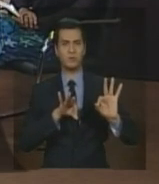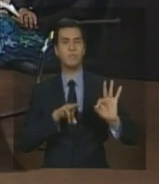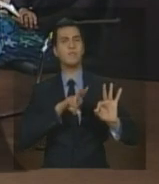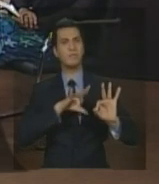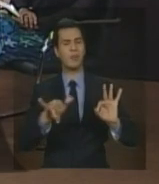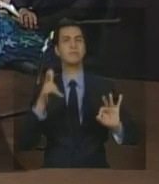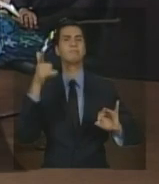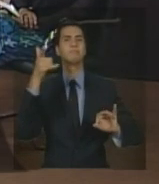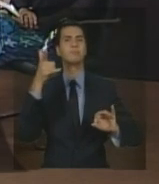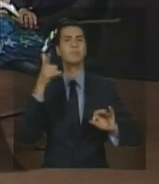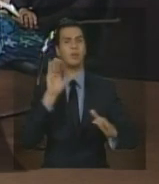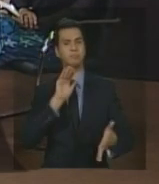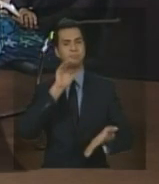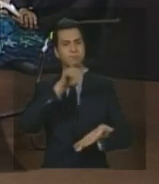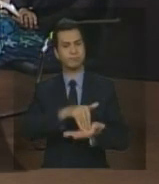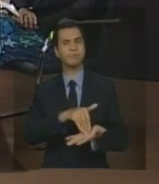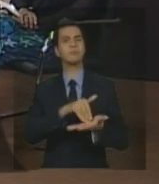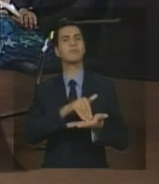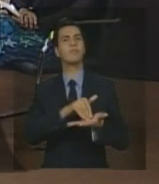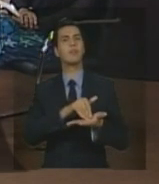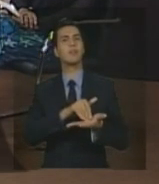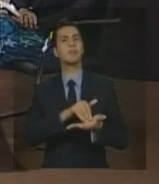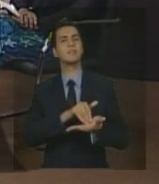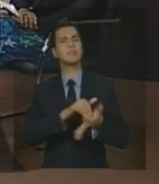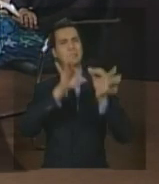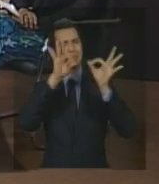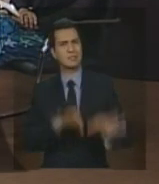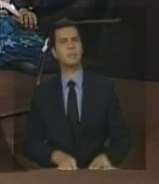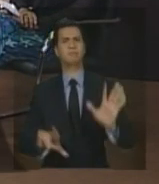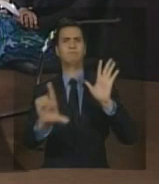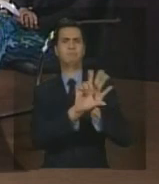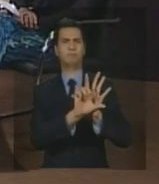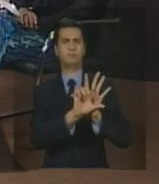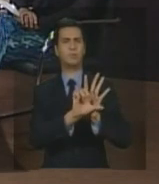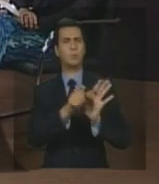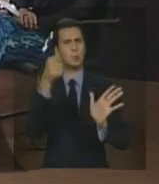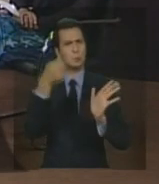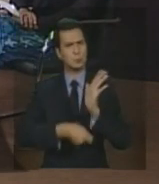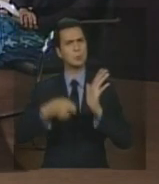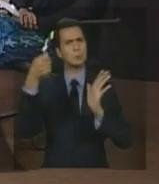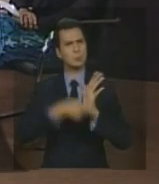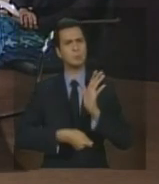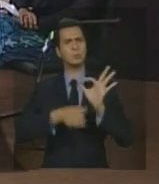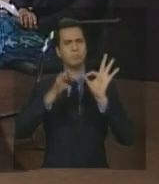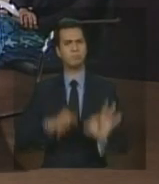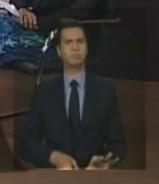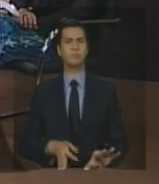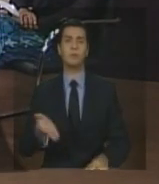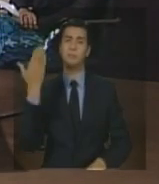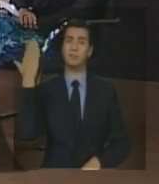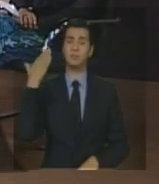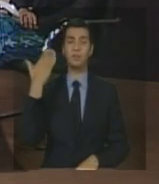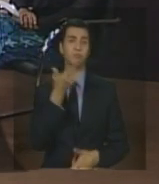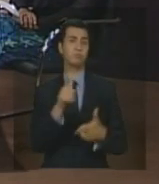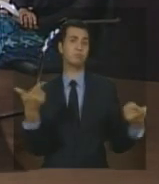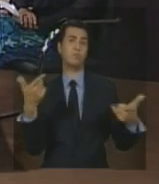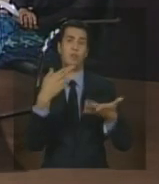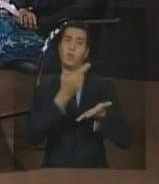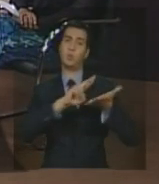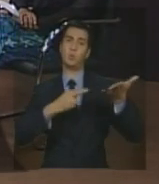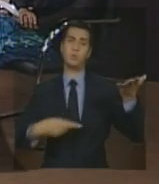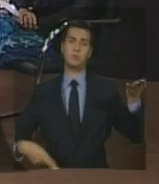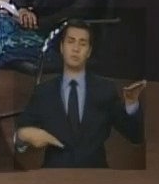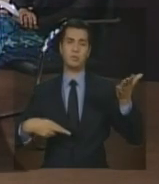finalizadas em termos de legislação, de ser cobradas com critério. Né? A gente tinha muita coisa que às vezes não estava regulamentado